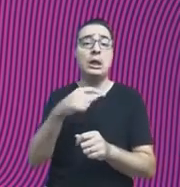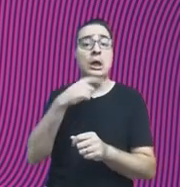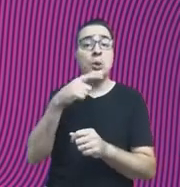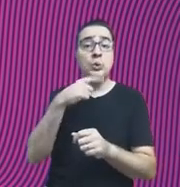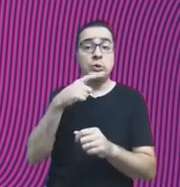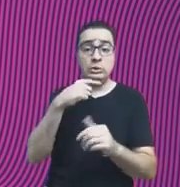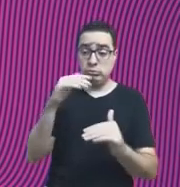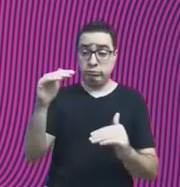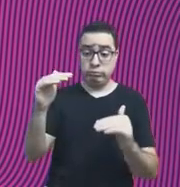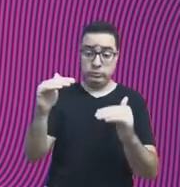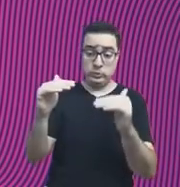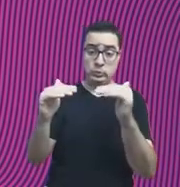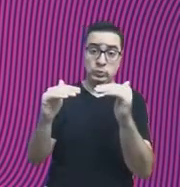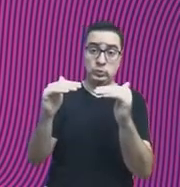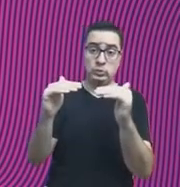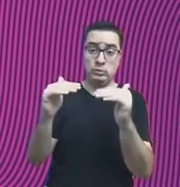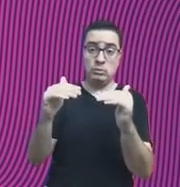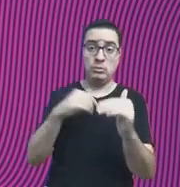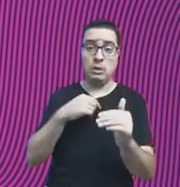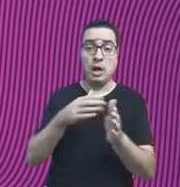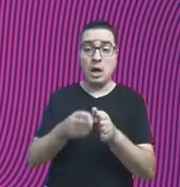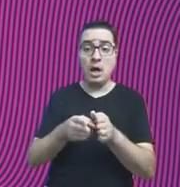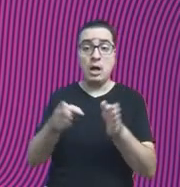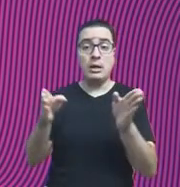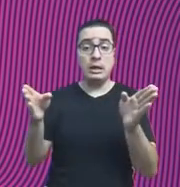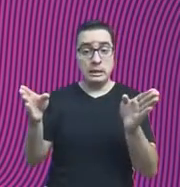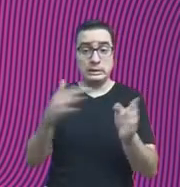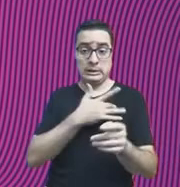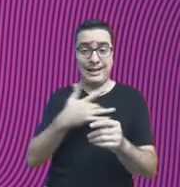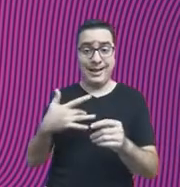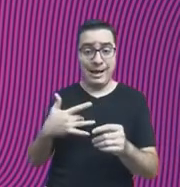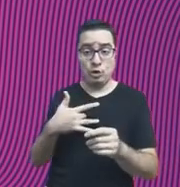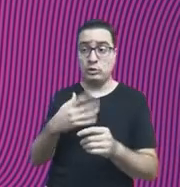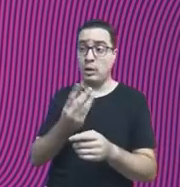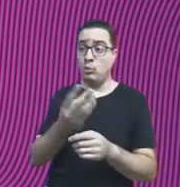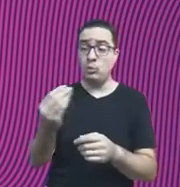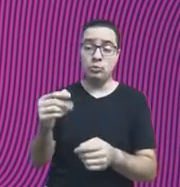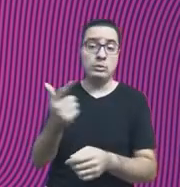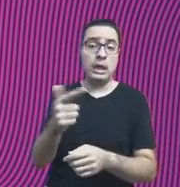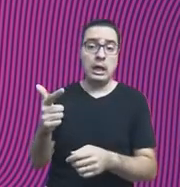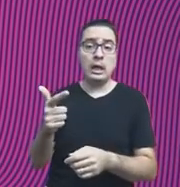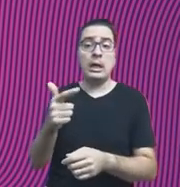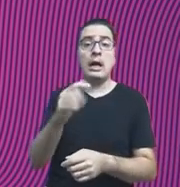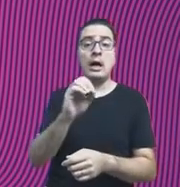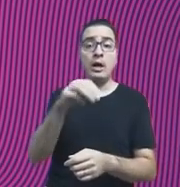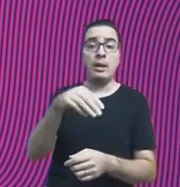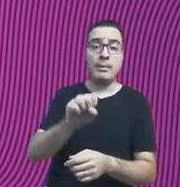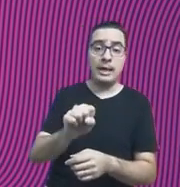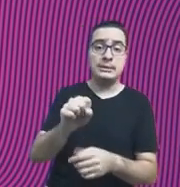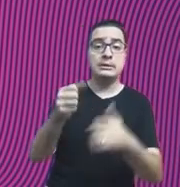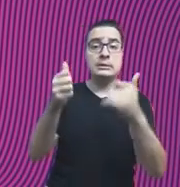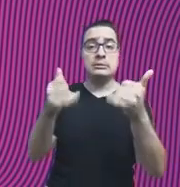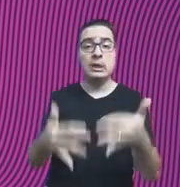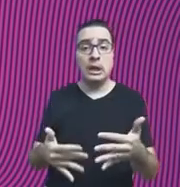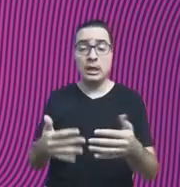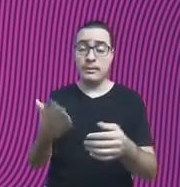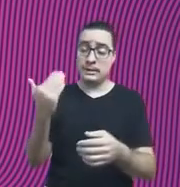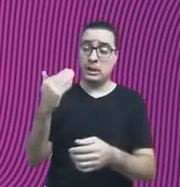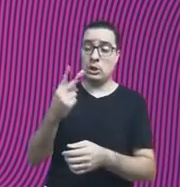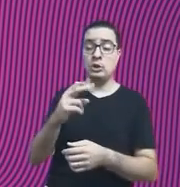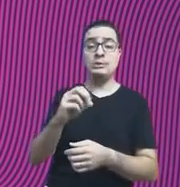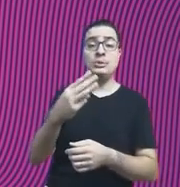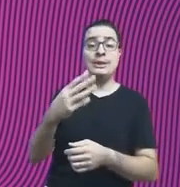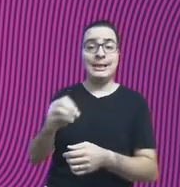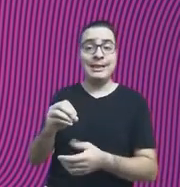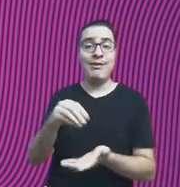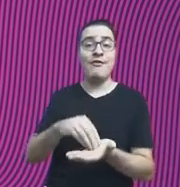uma amplidão da oferta de serviços, a Organização Mundial já fala que nós temos até o ano 2030 um déficit de 18 a